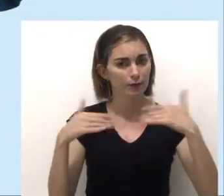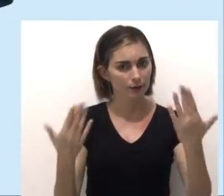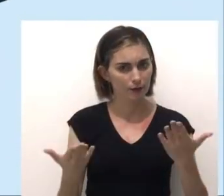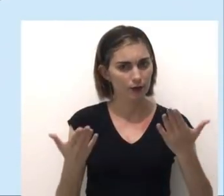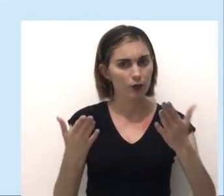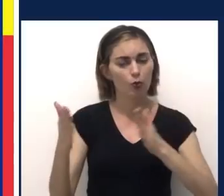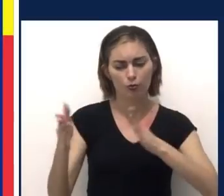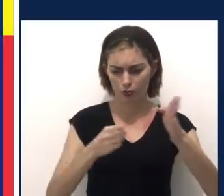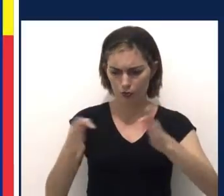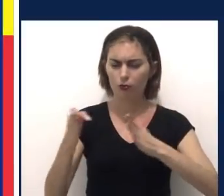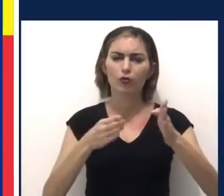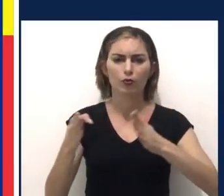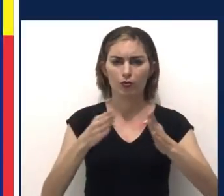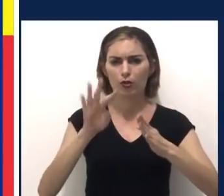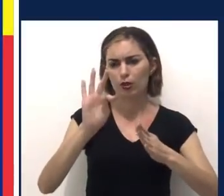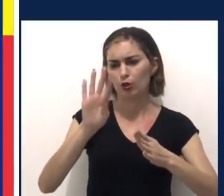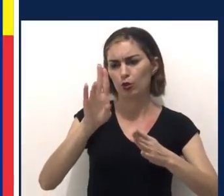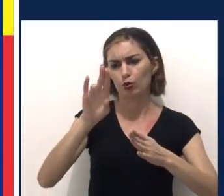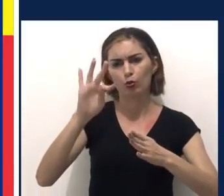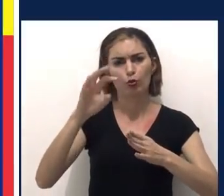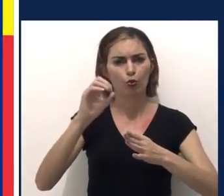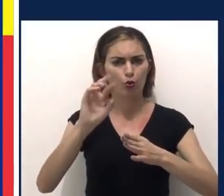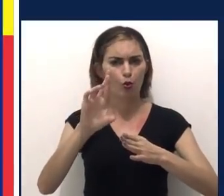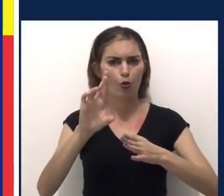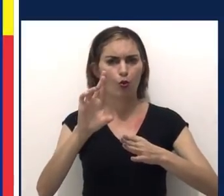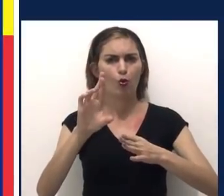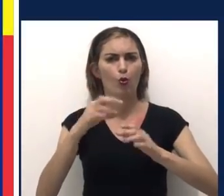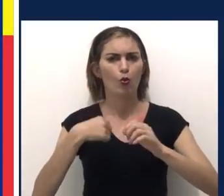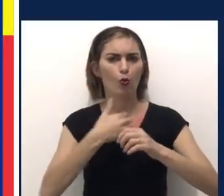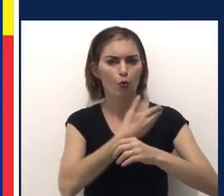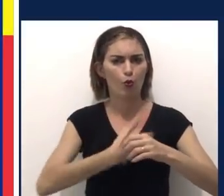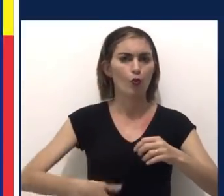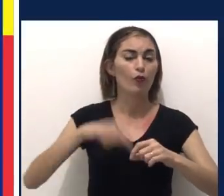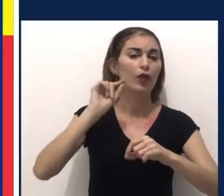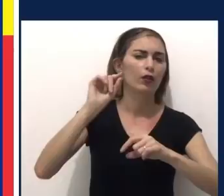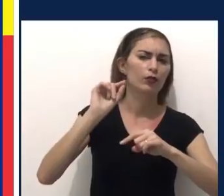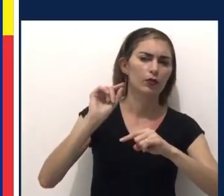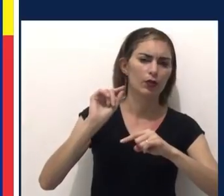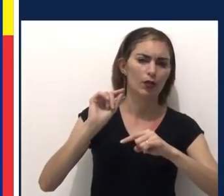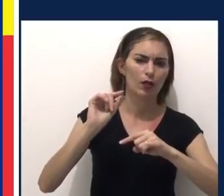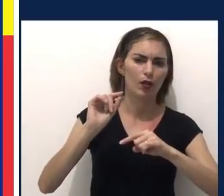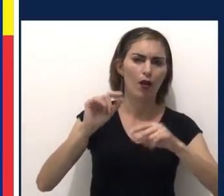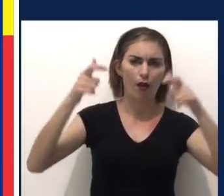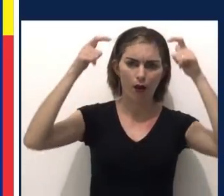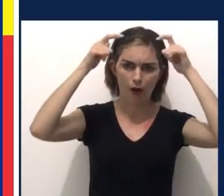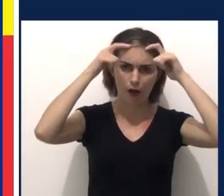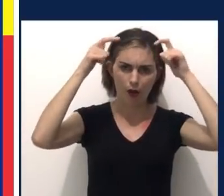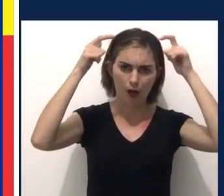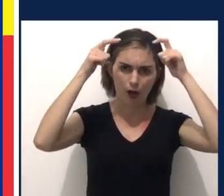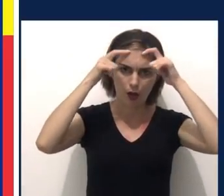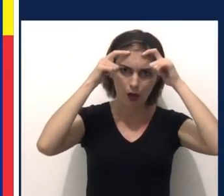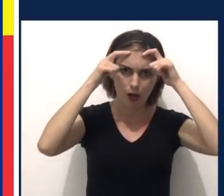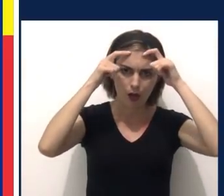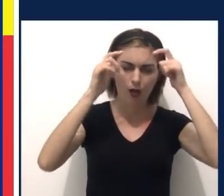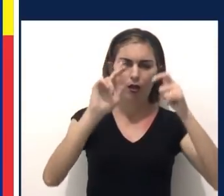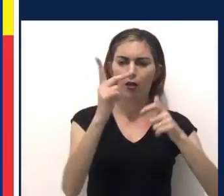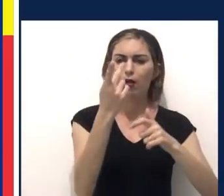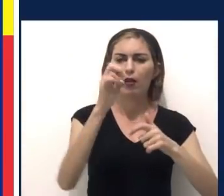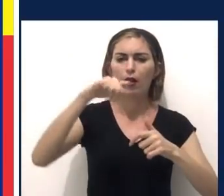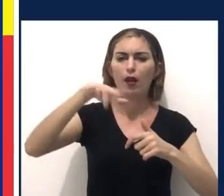1688. Então, durante a dinastia de Tudor, podemos destacar os governos de quem? Dos